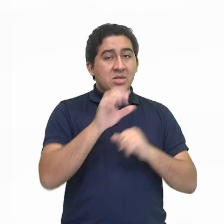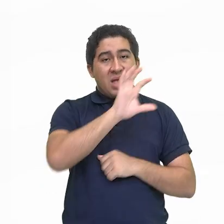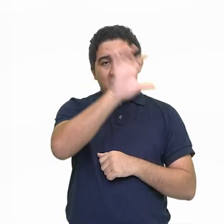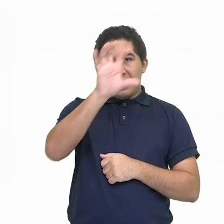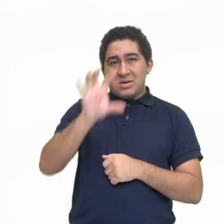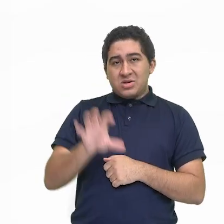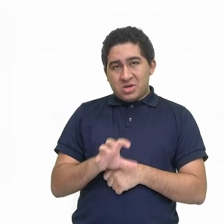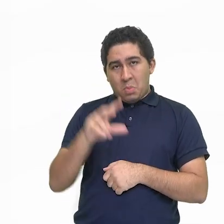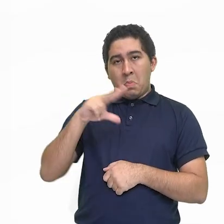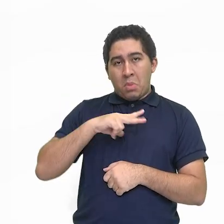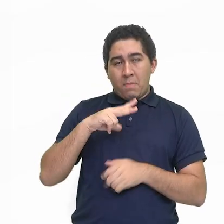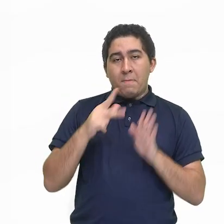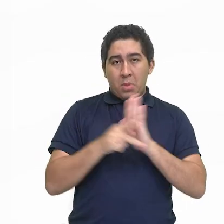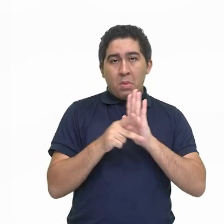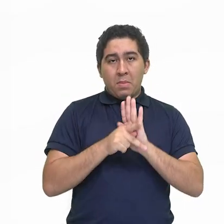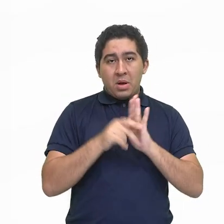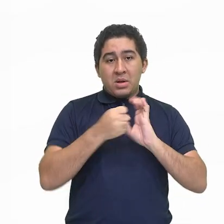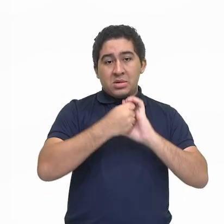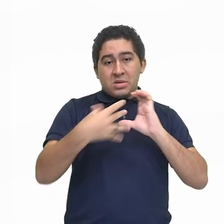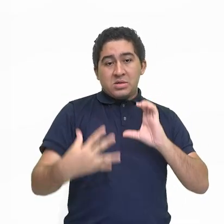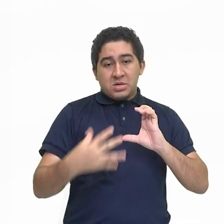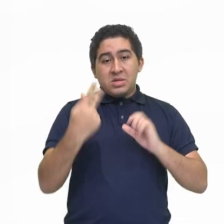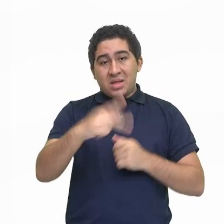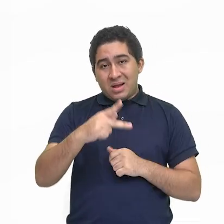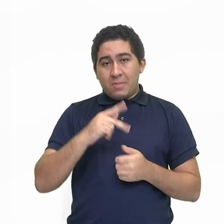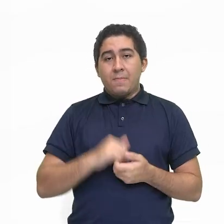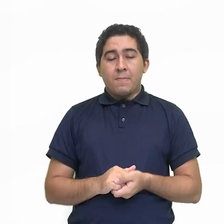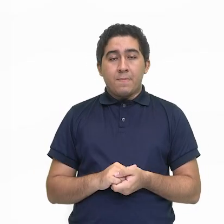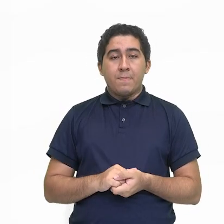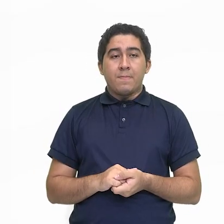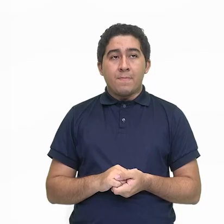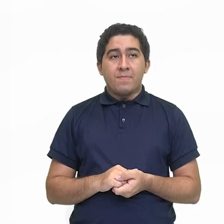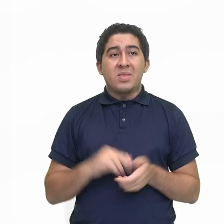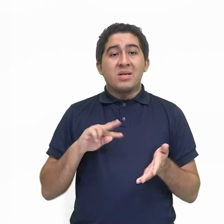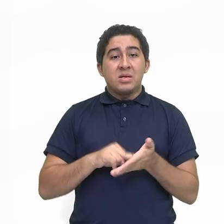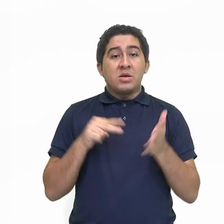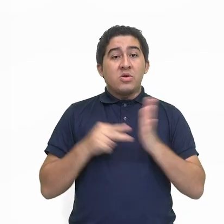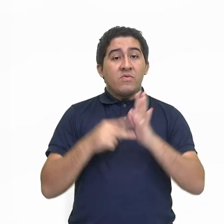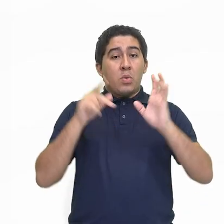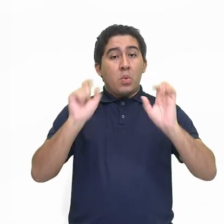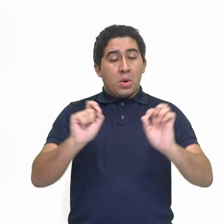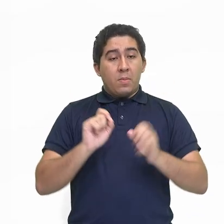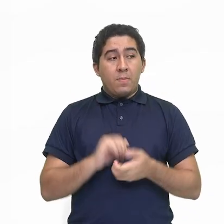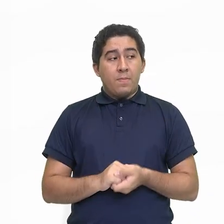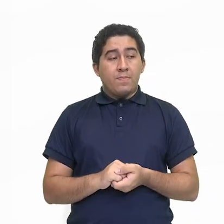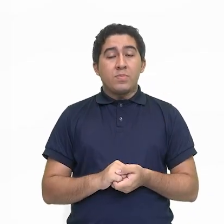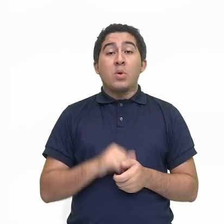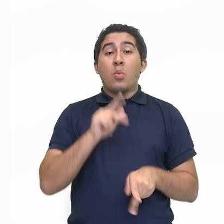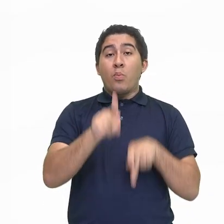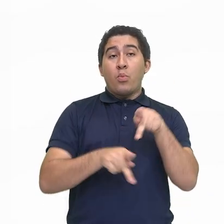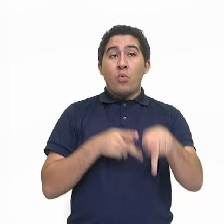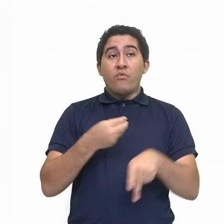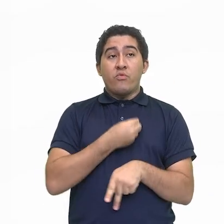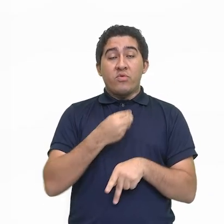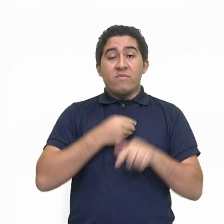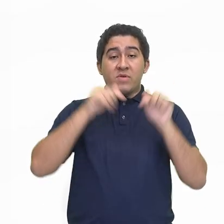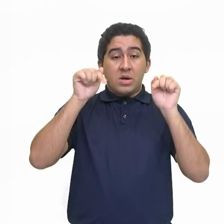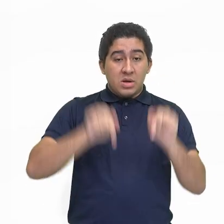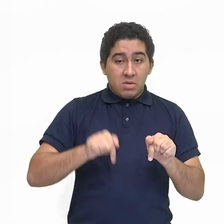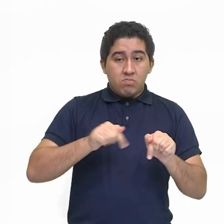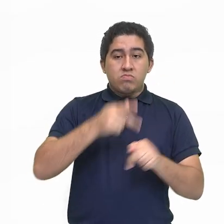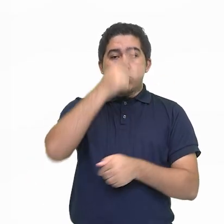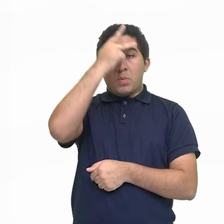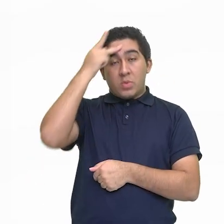peculiaridades e particularidades da região amazônica. Ou seja, o povo que habita aqui, a